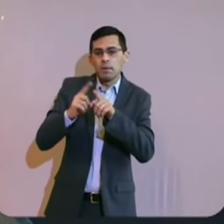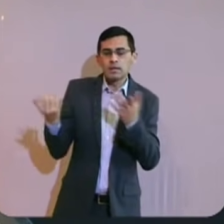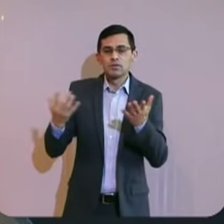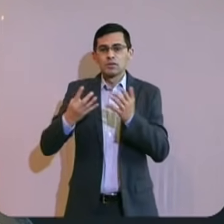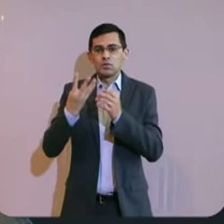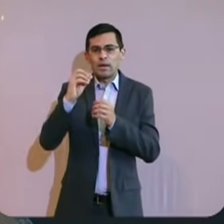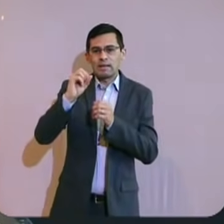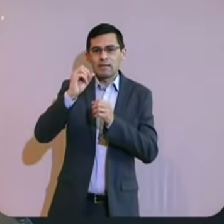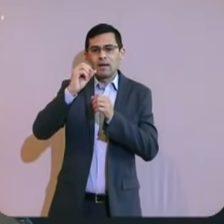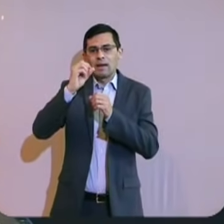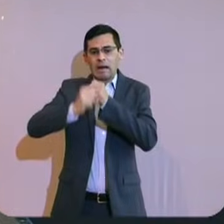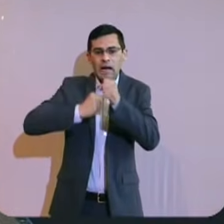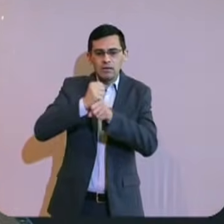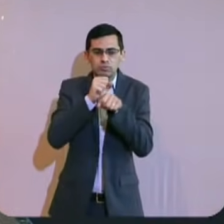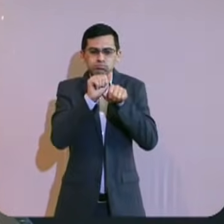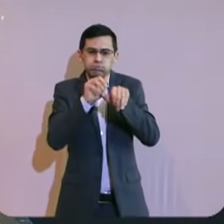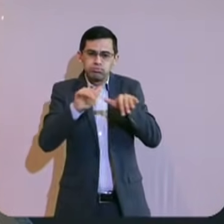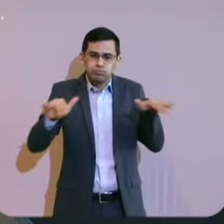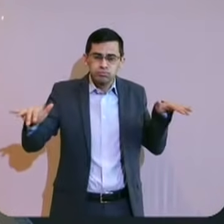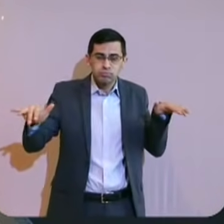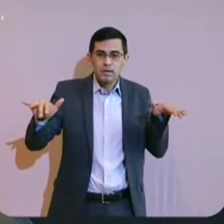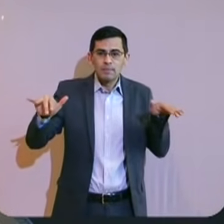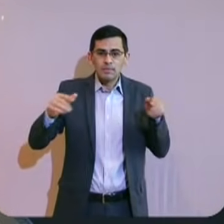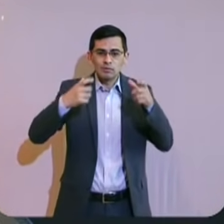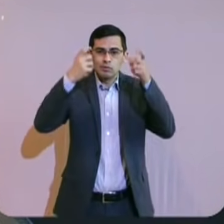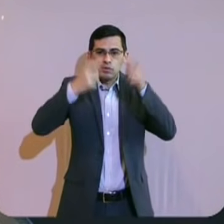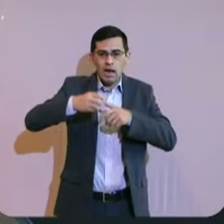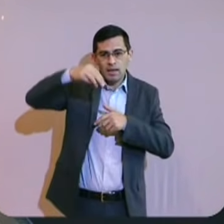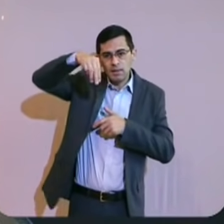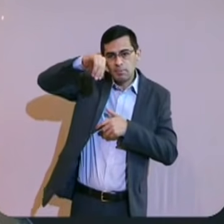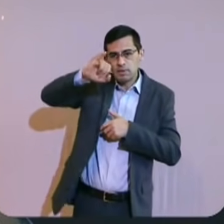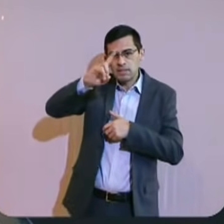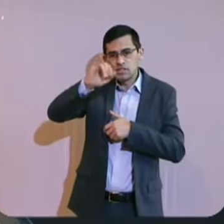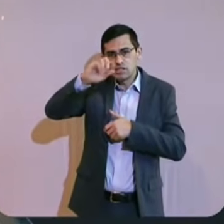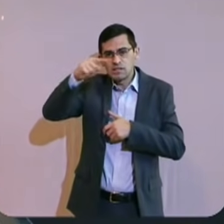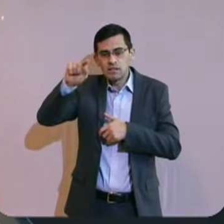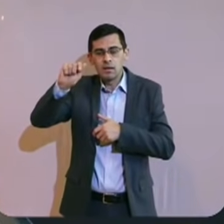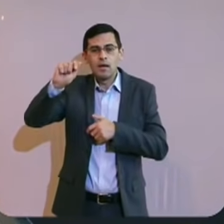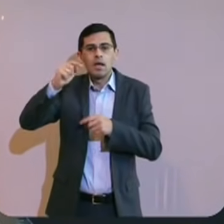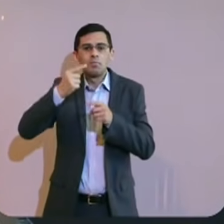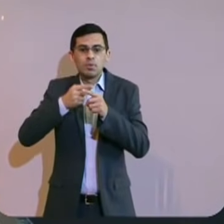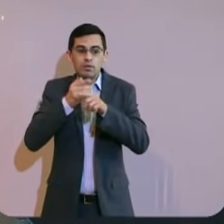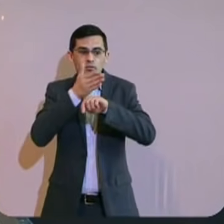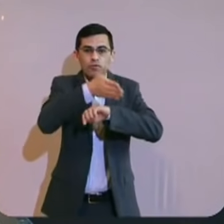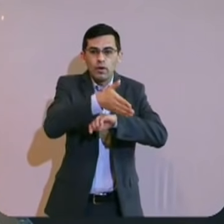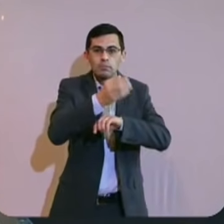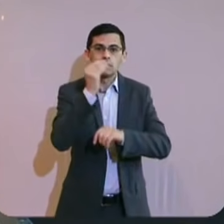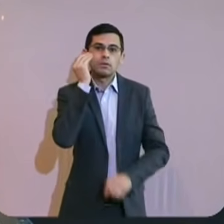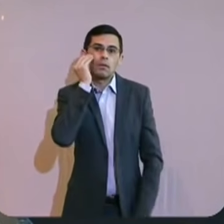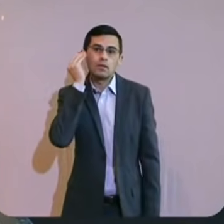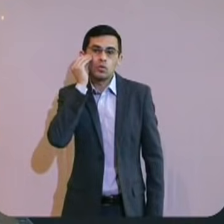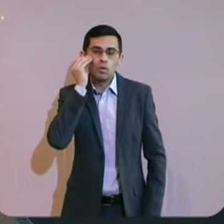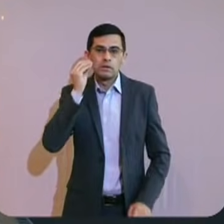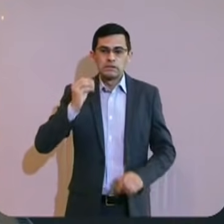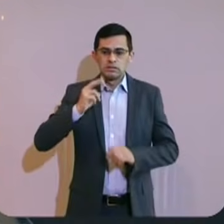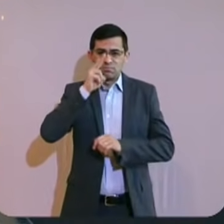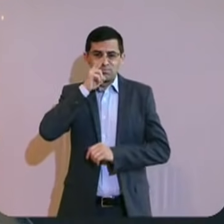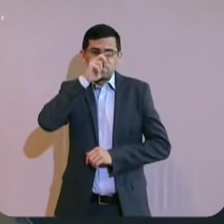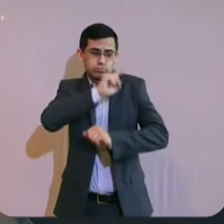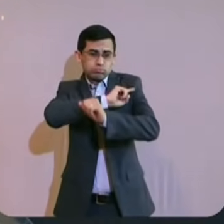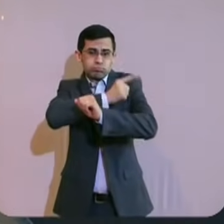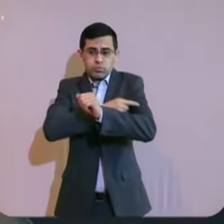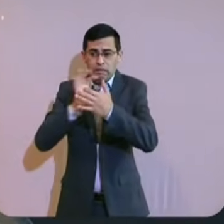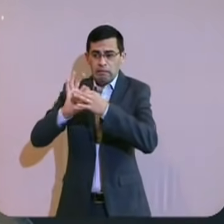40 anos do deserto que ele ficou lá em Midian, porque ele foi para lá porque ele tentou com as suas próprias